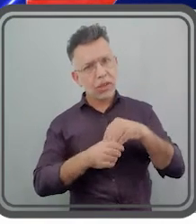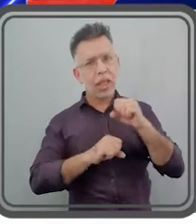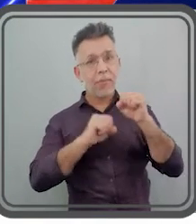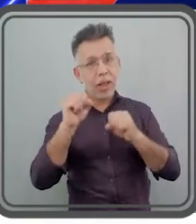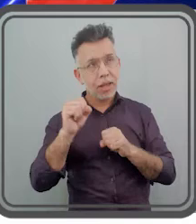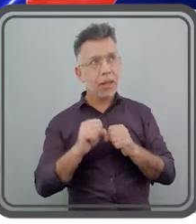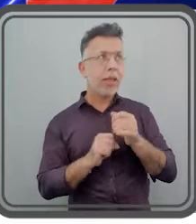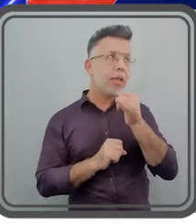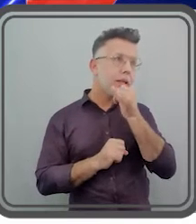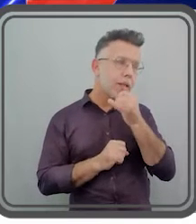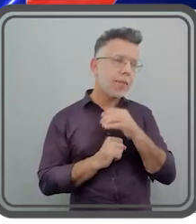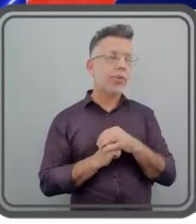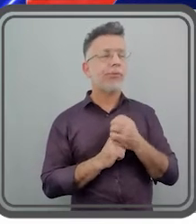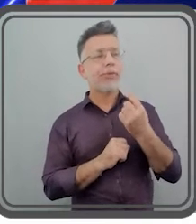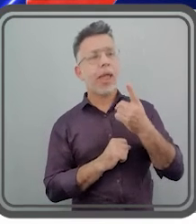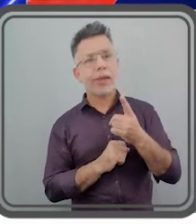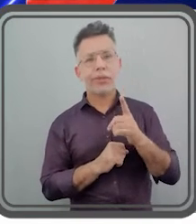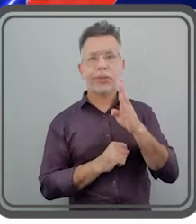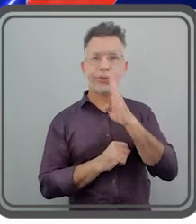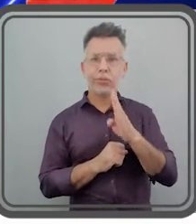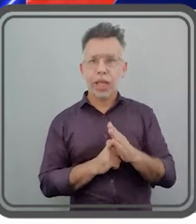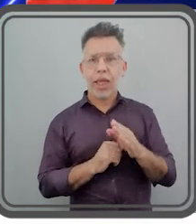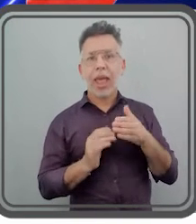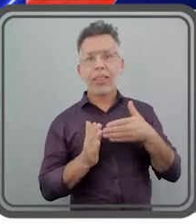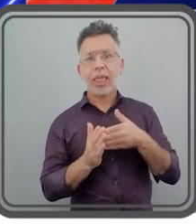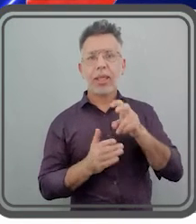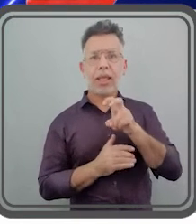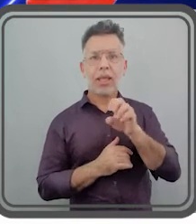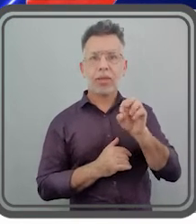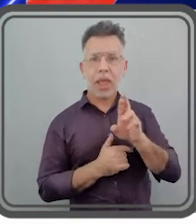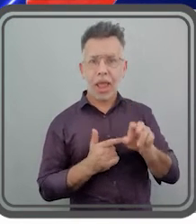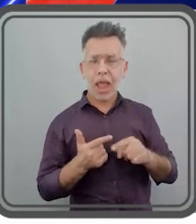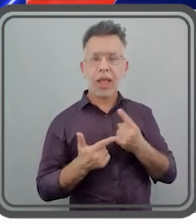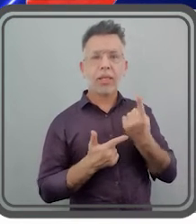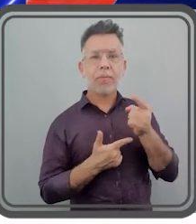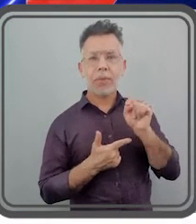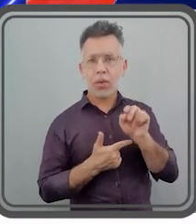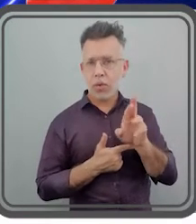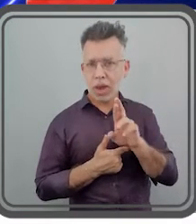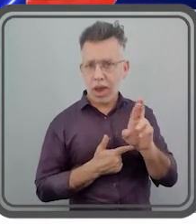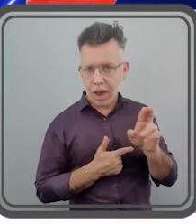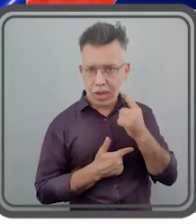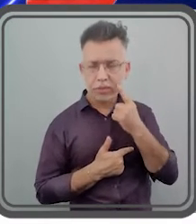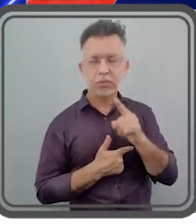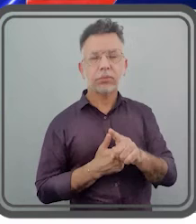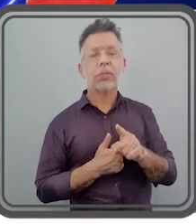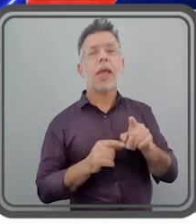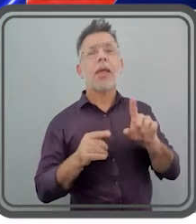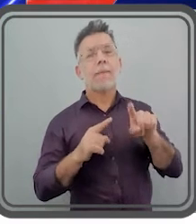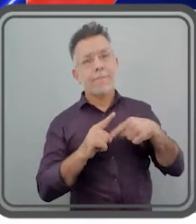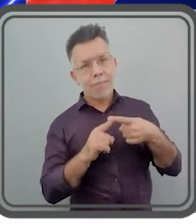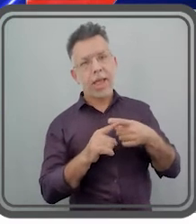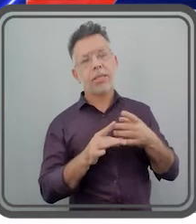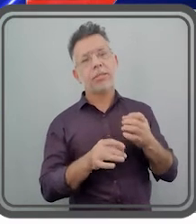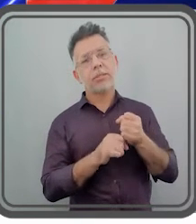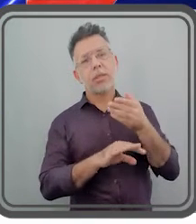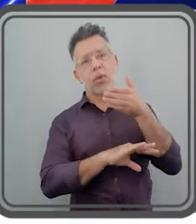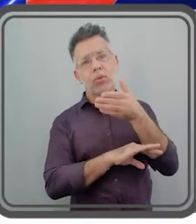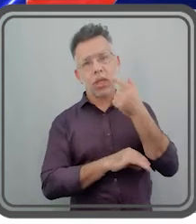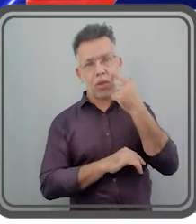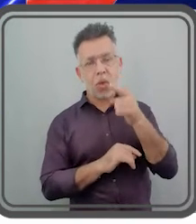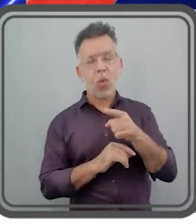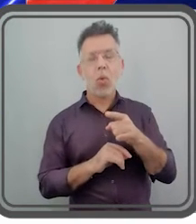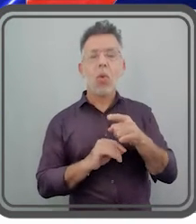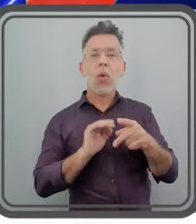então viagem domésticas até 500reais r$ 1000 e colocar toda a política de hospedagem do hotel E com